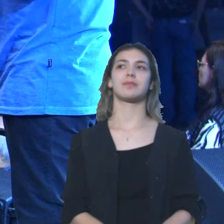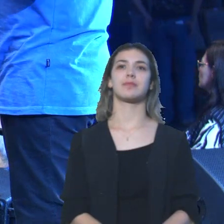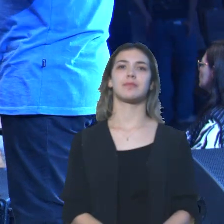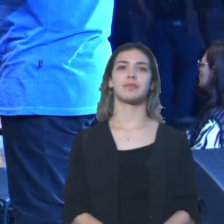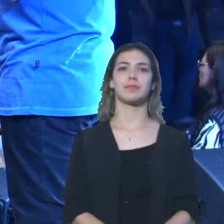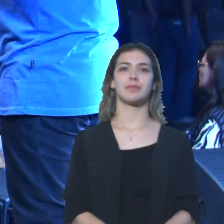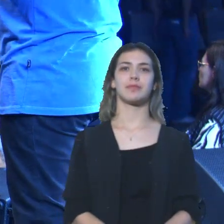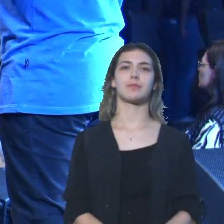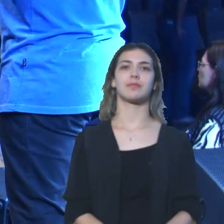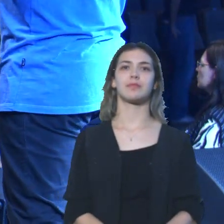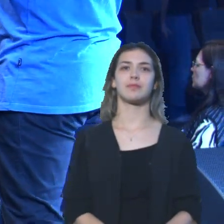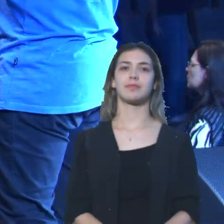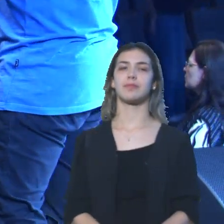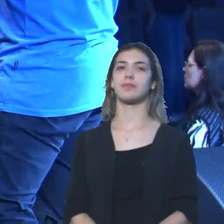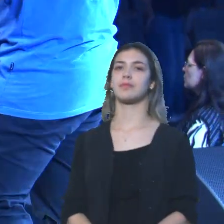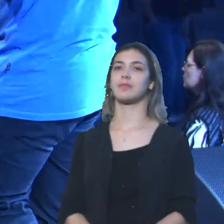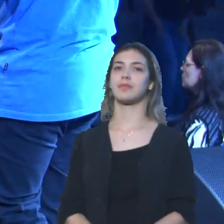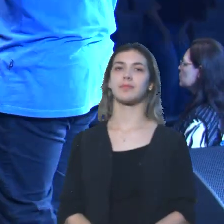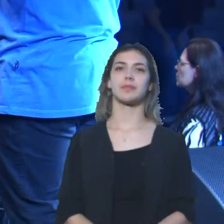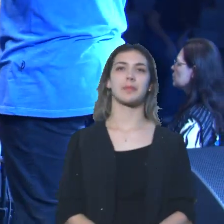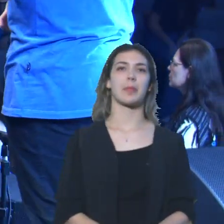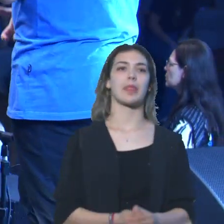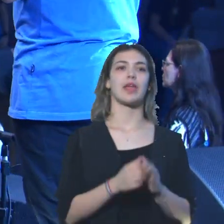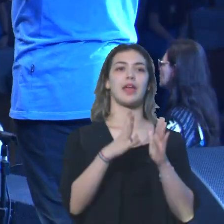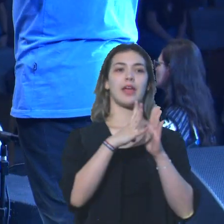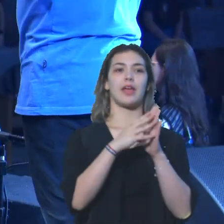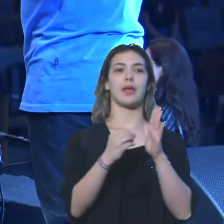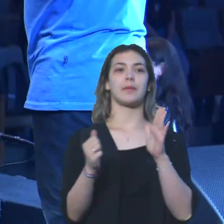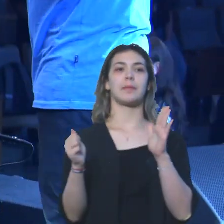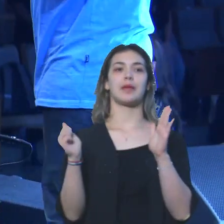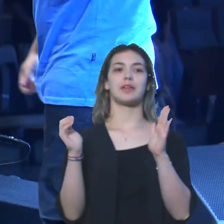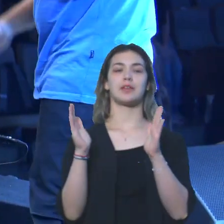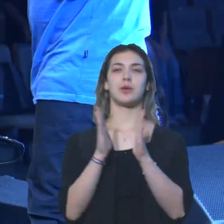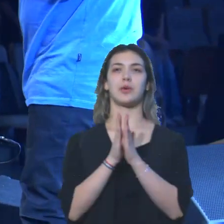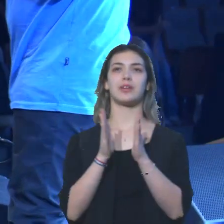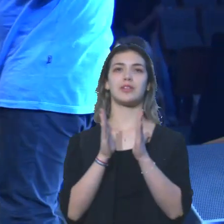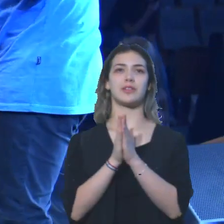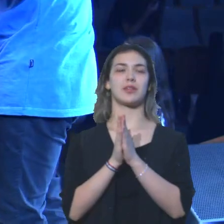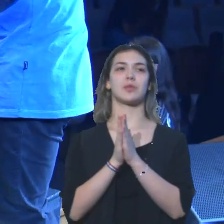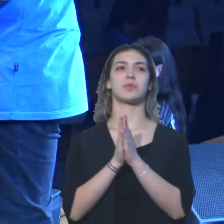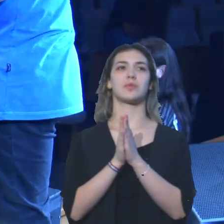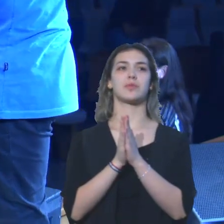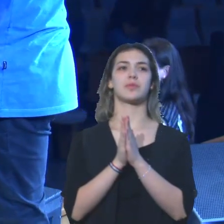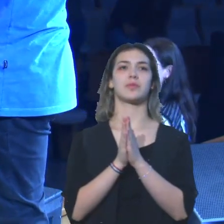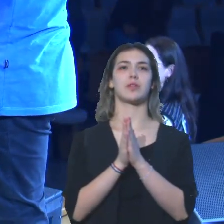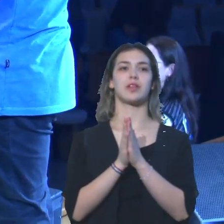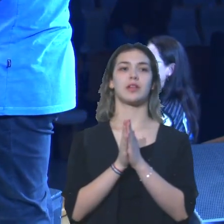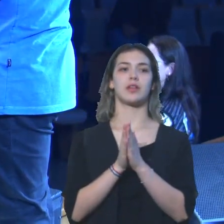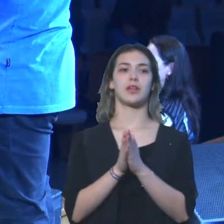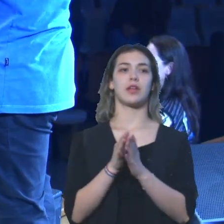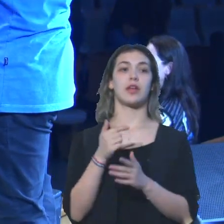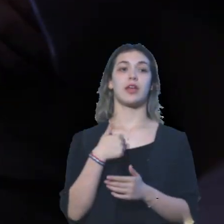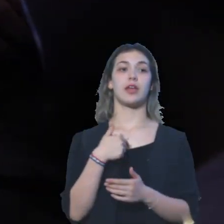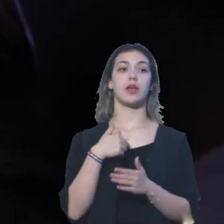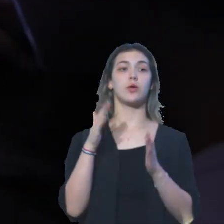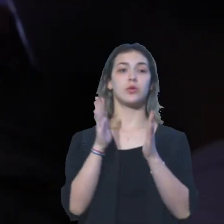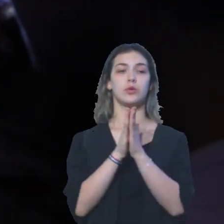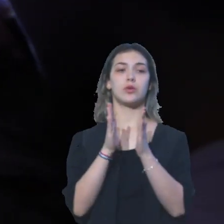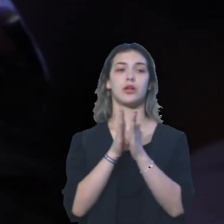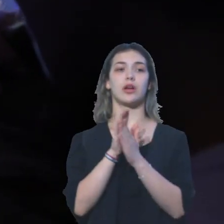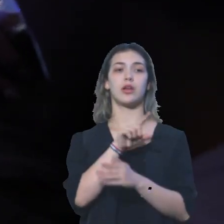Eu preciso que você repita essa oração comigo. Eu vou conduzir você a fazer uma